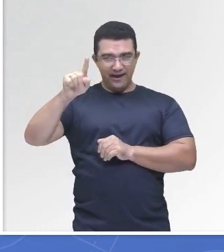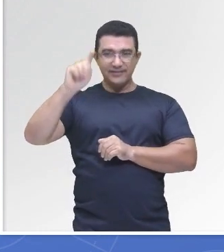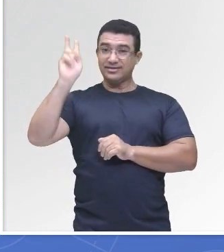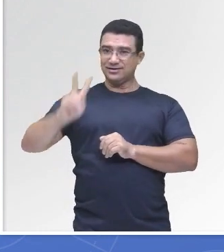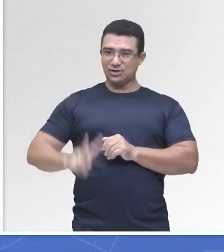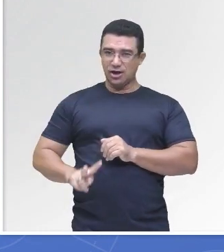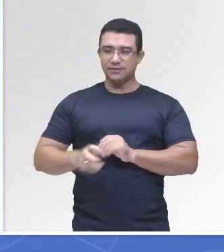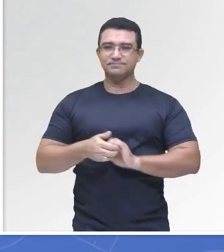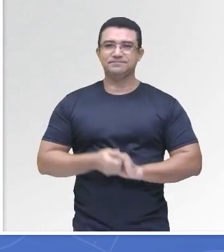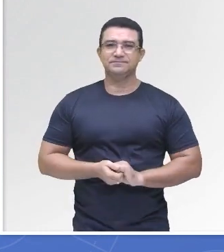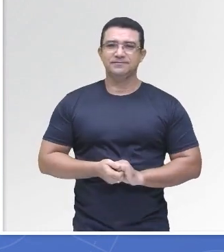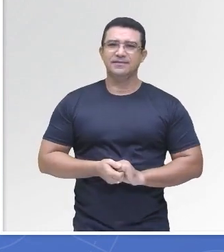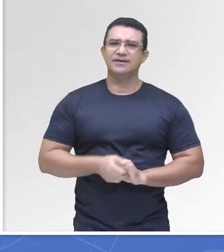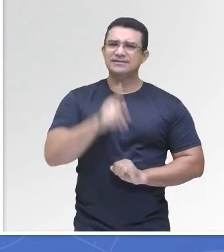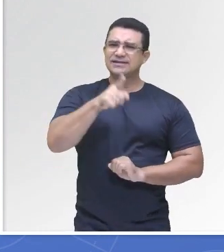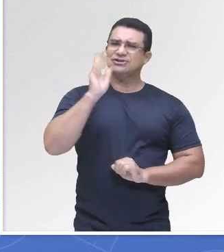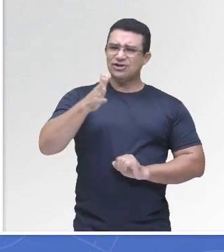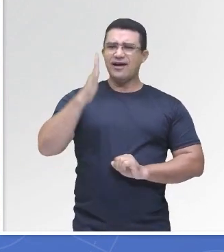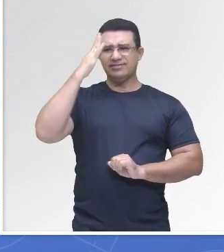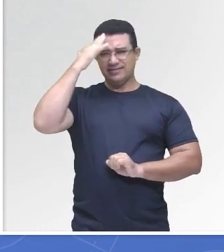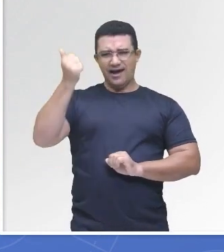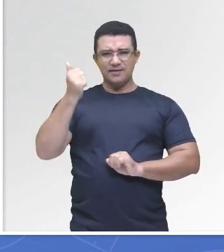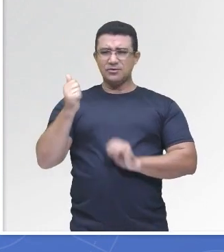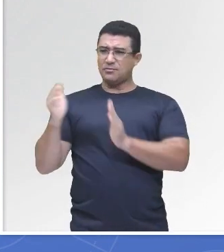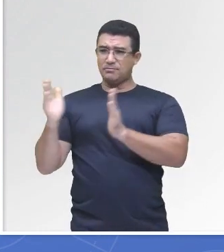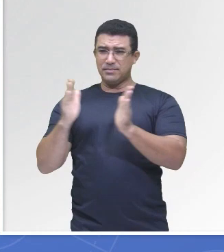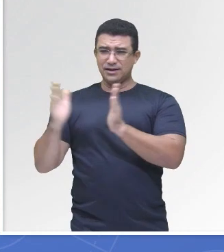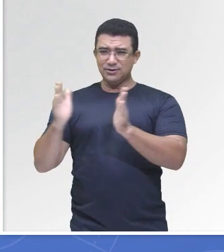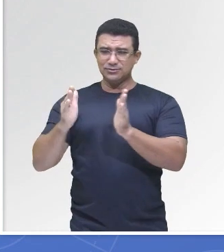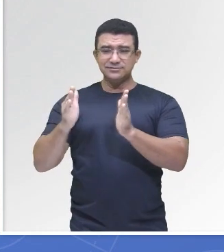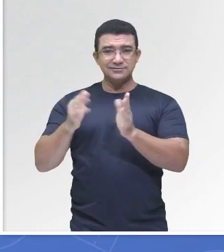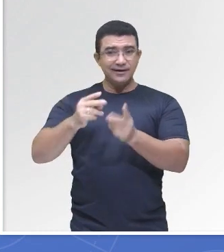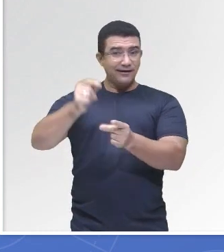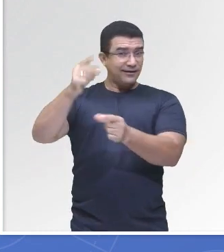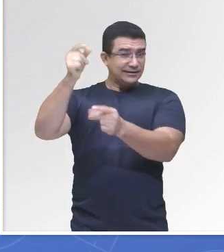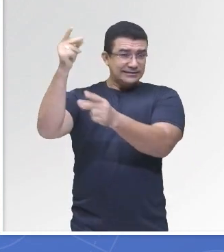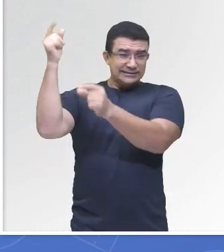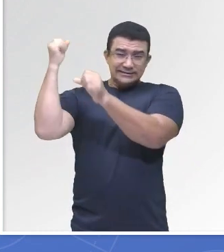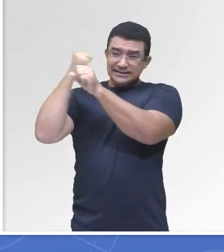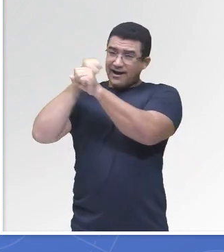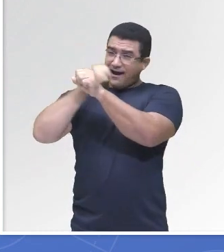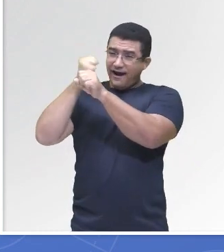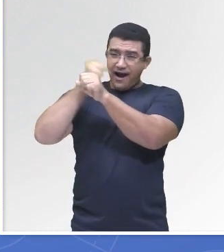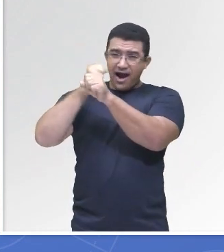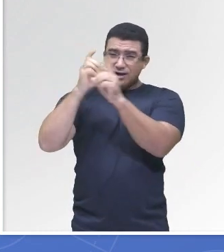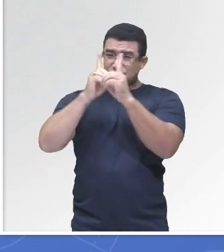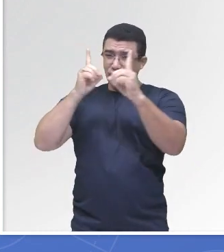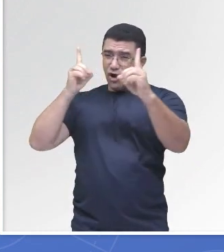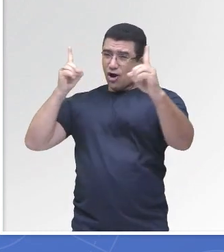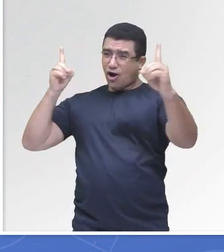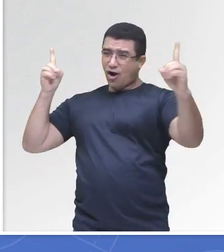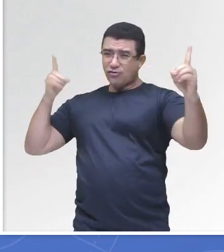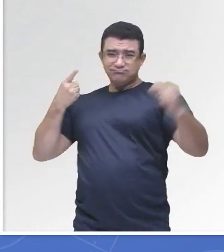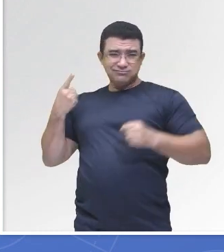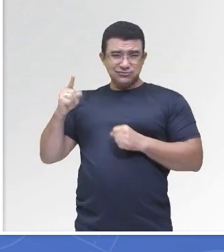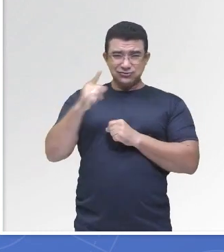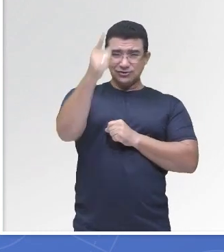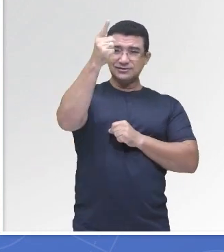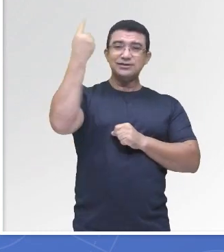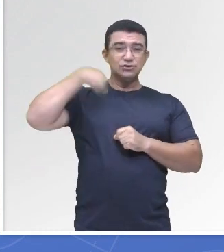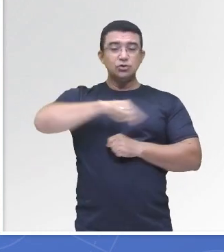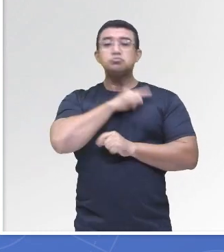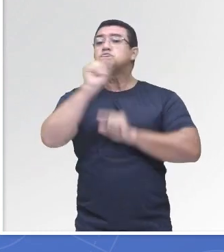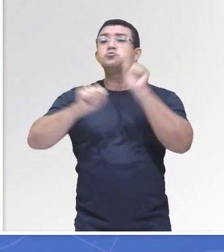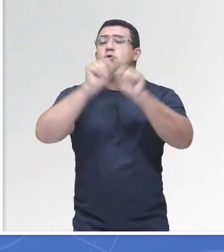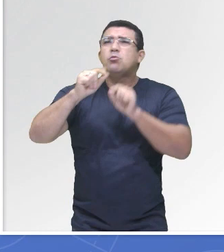deve ter imaginado, esse período está muito distante da gente. Então, como a gente sabe de tudo isso?